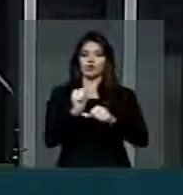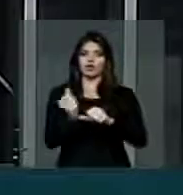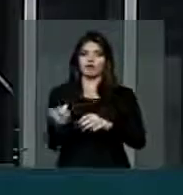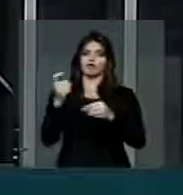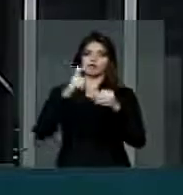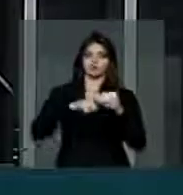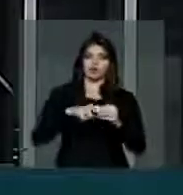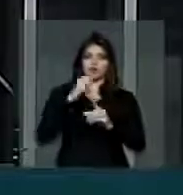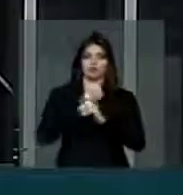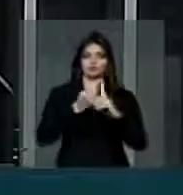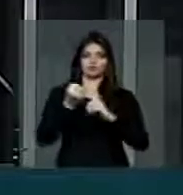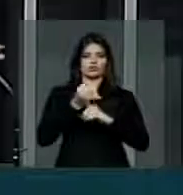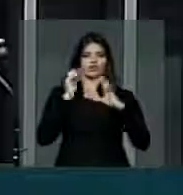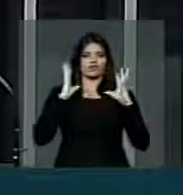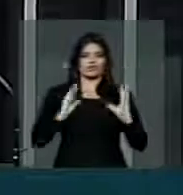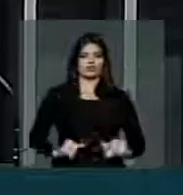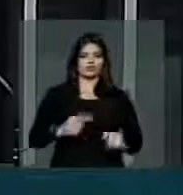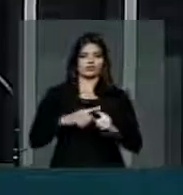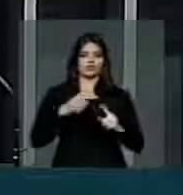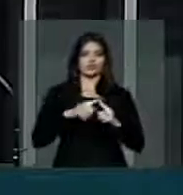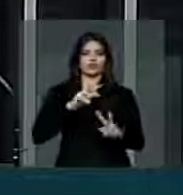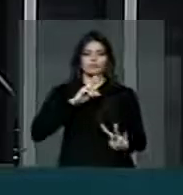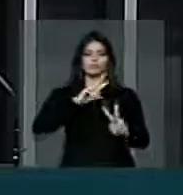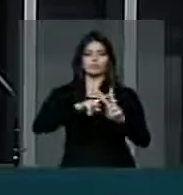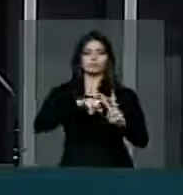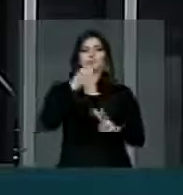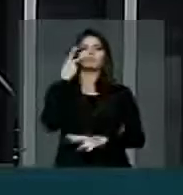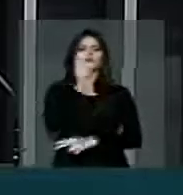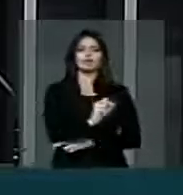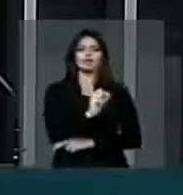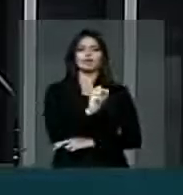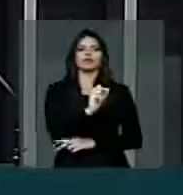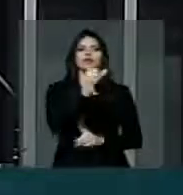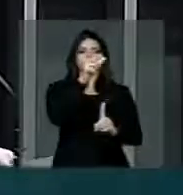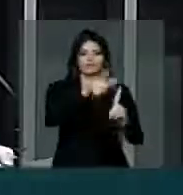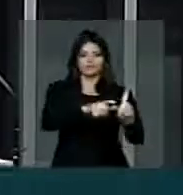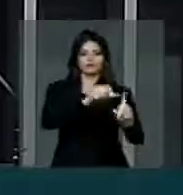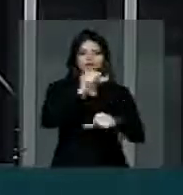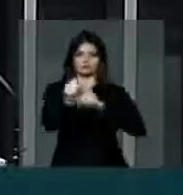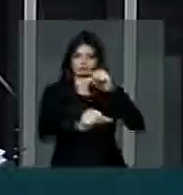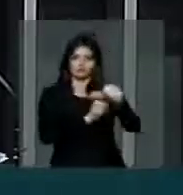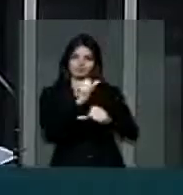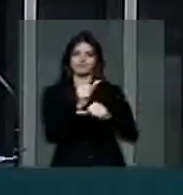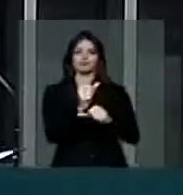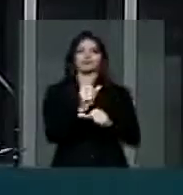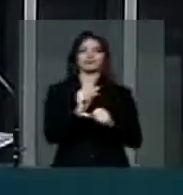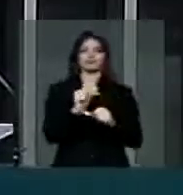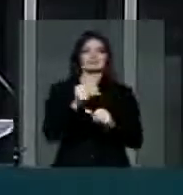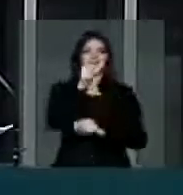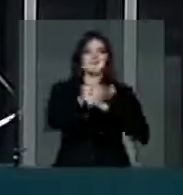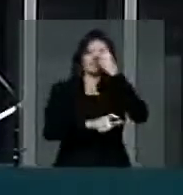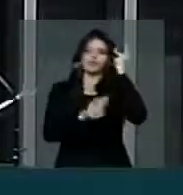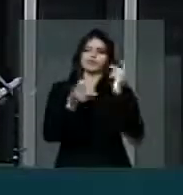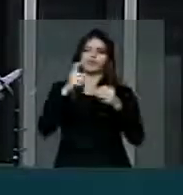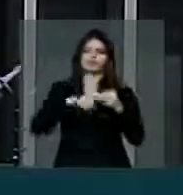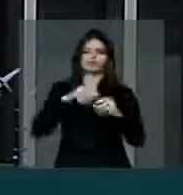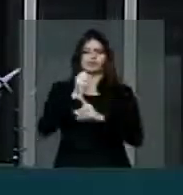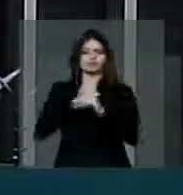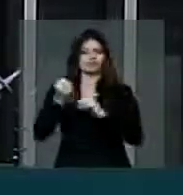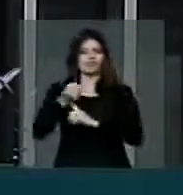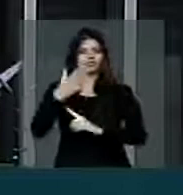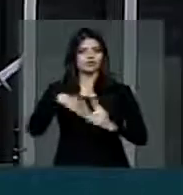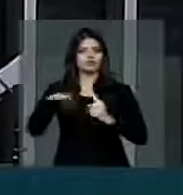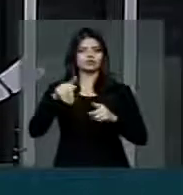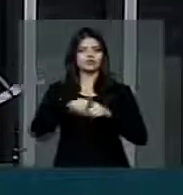como instrumento de recuperação social do apenado. E sobre a privatização das prisões, que é